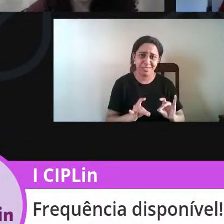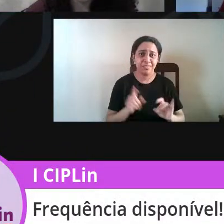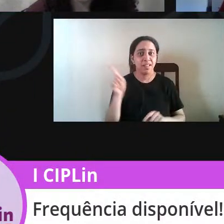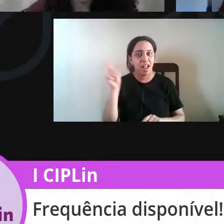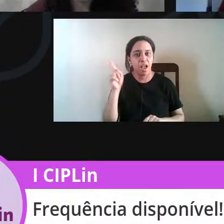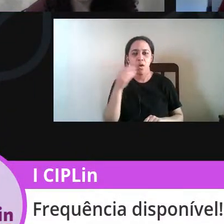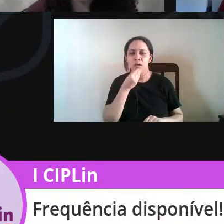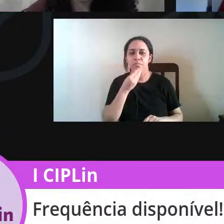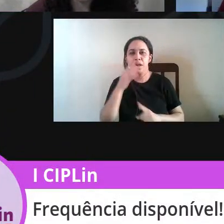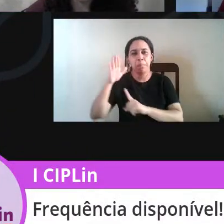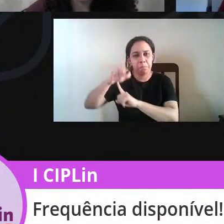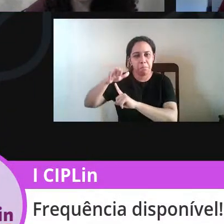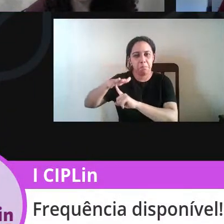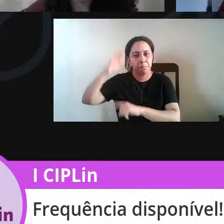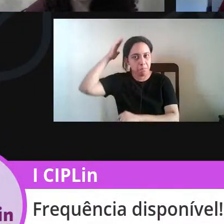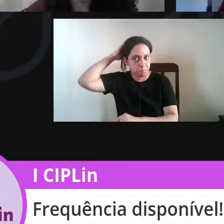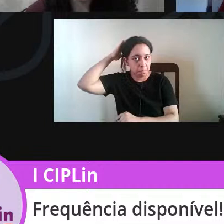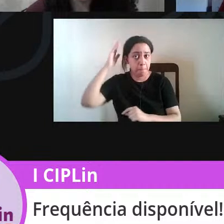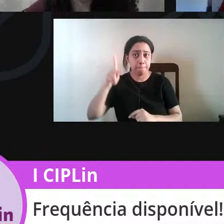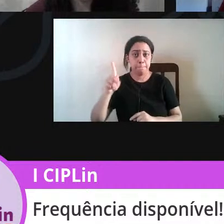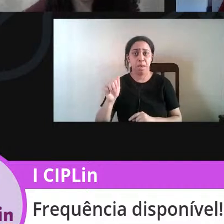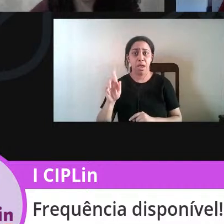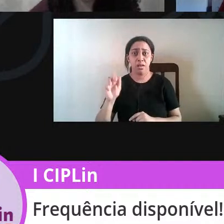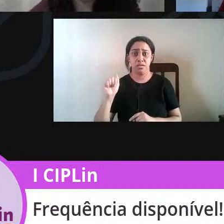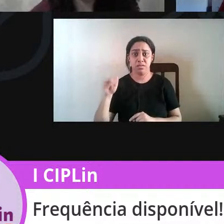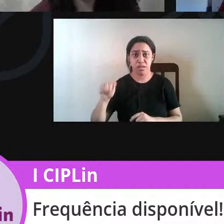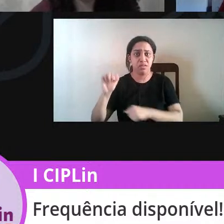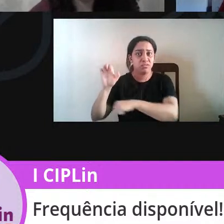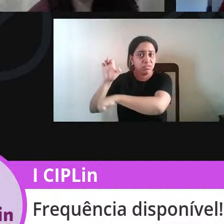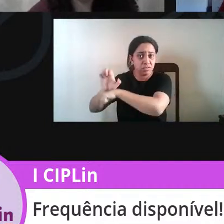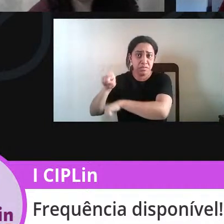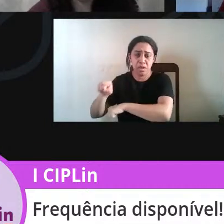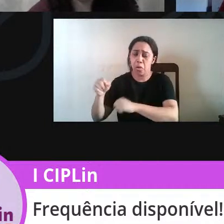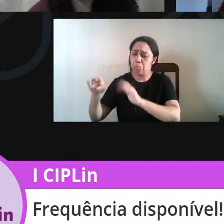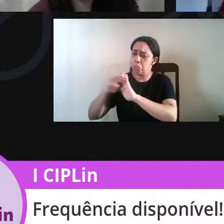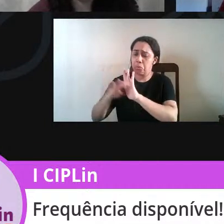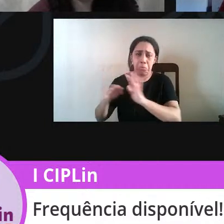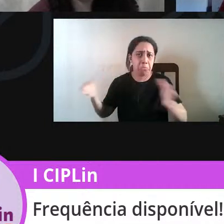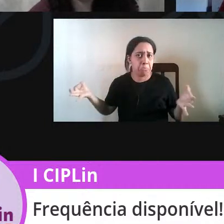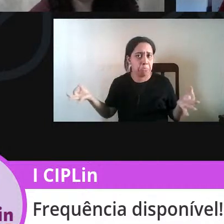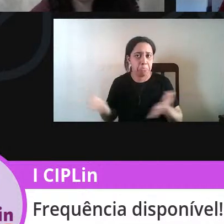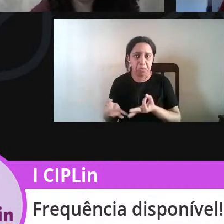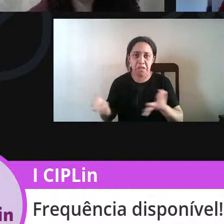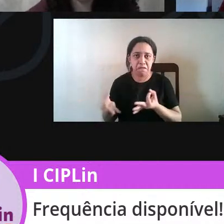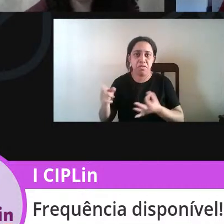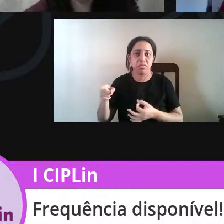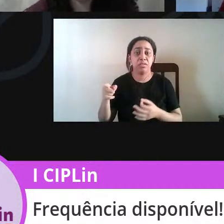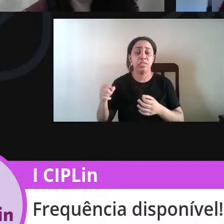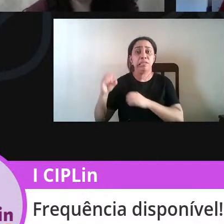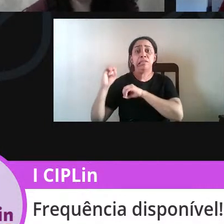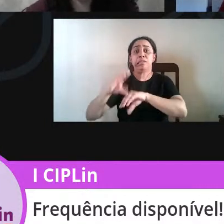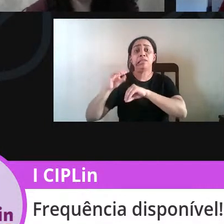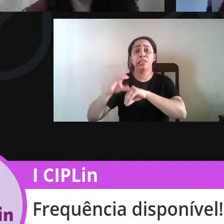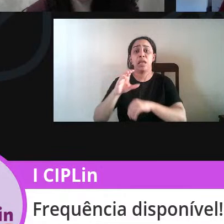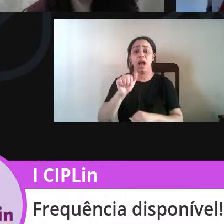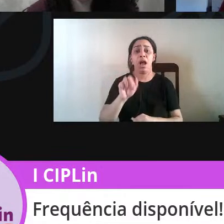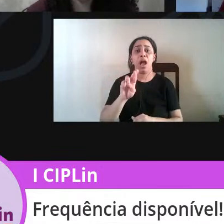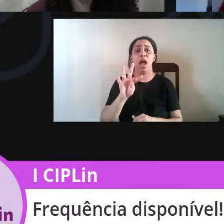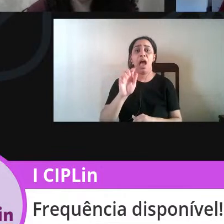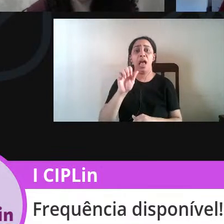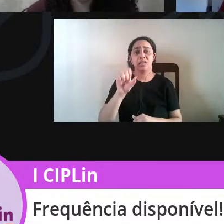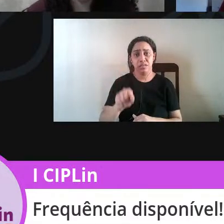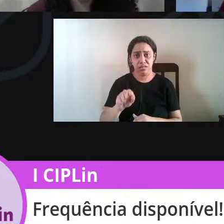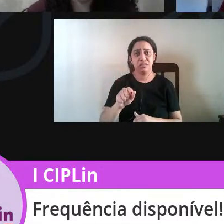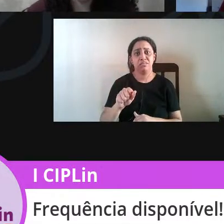que é muito bom, né? Ele fez um programa excelente para fazer carta linguística, diretamente lá no computador. Quer dizer,